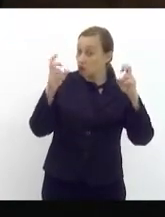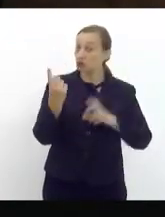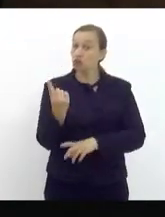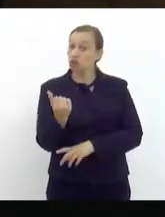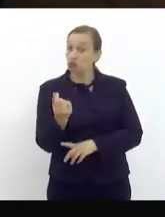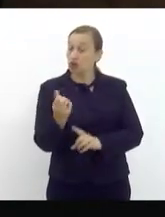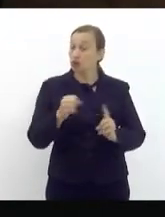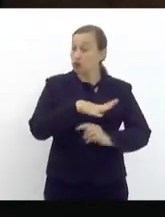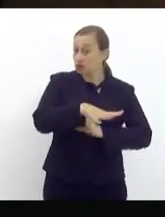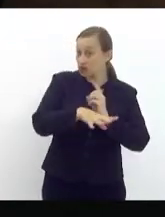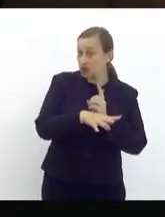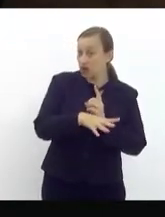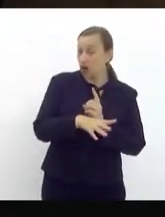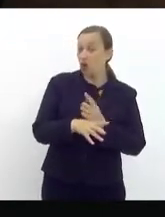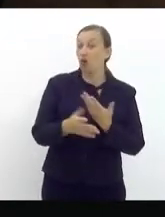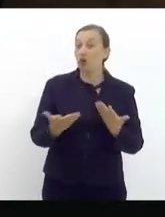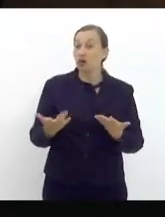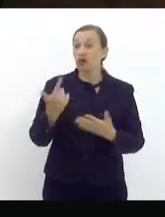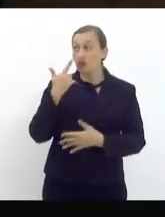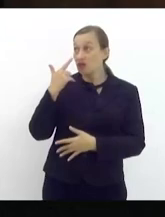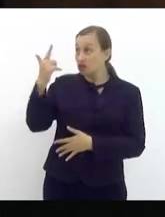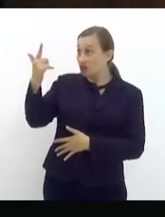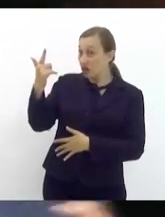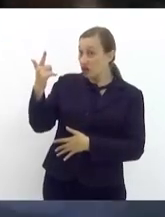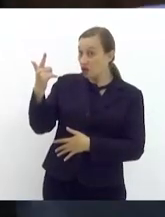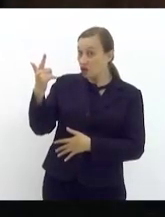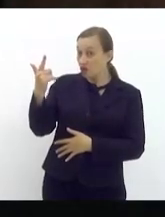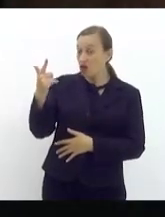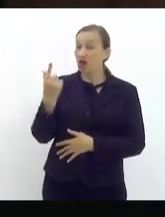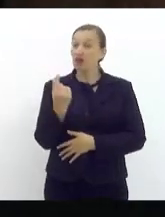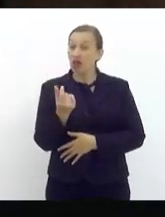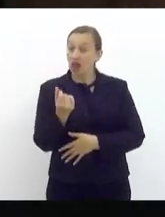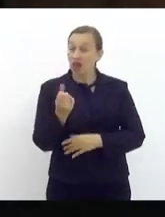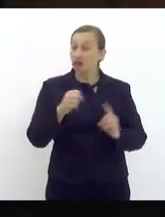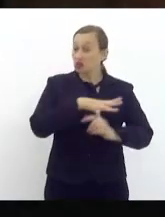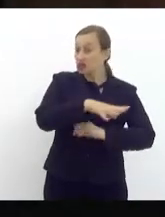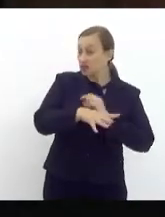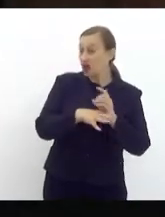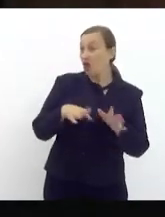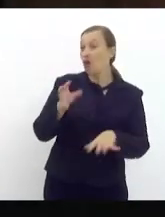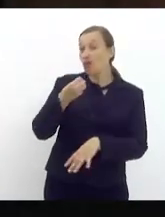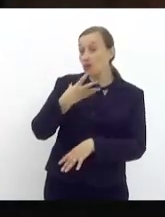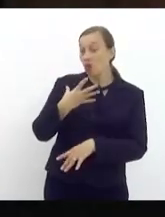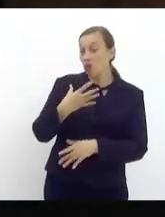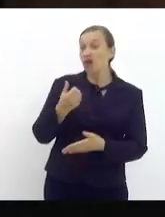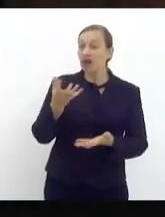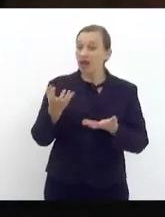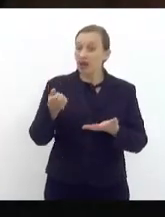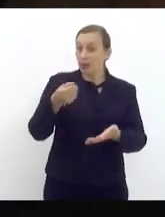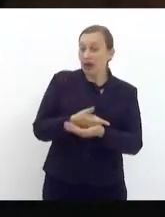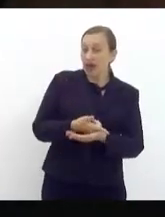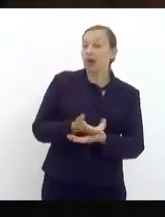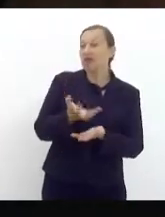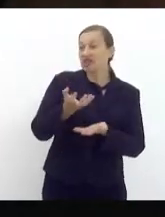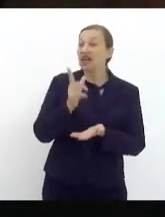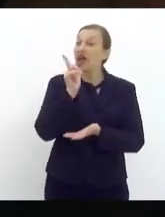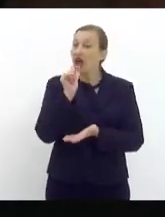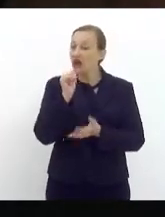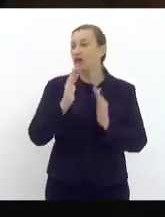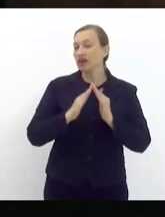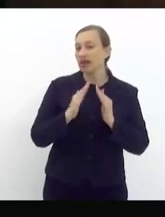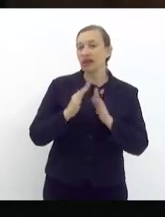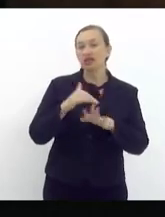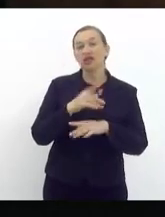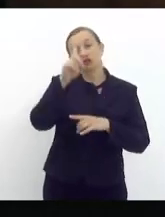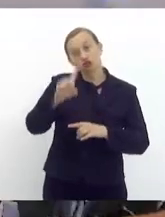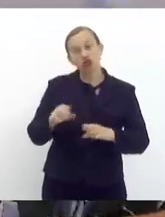baixa renda, que como está lá, torne sua água legal com a tarifa social. Vocês querem pagar, mas querem ter água na torneira, que é um direito a todos